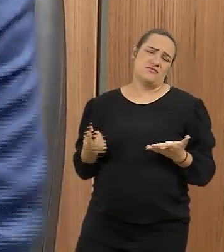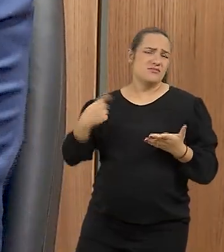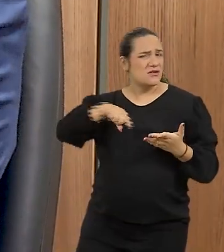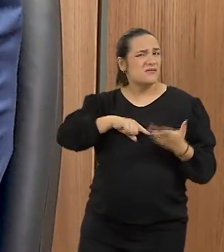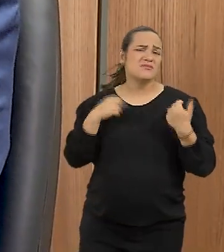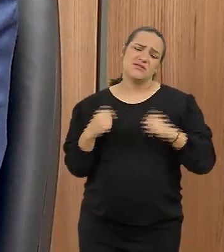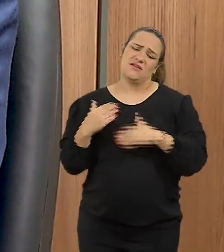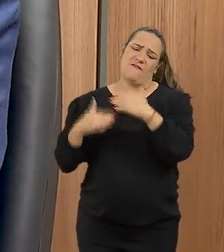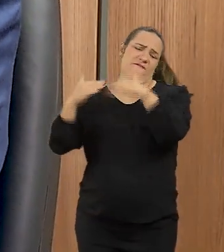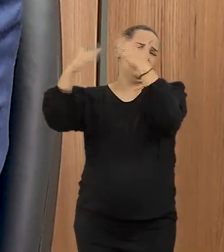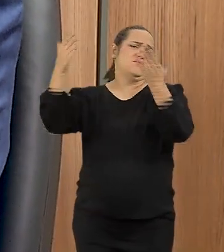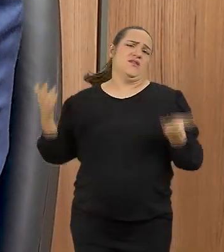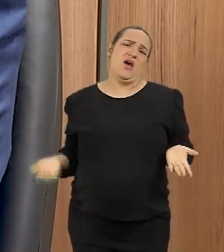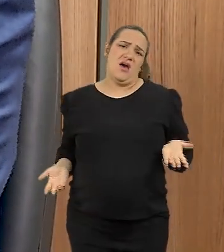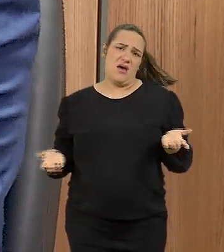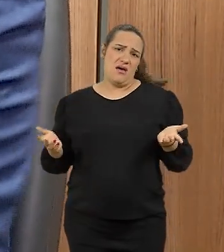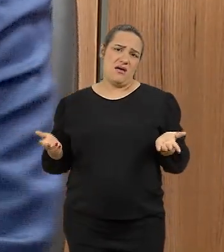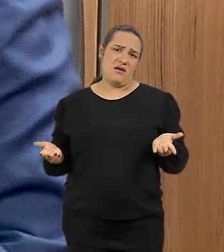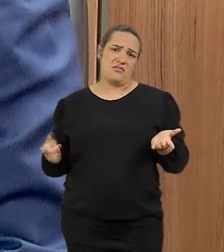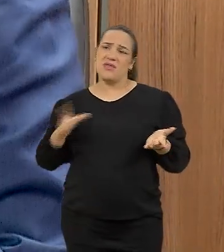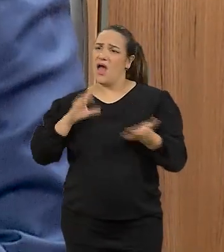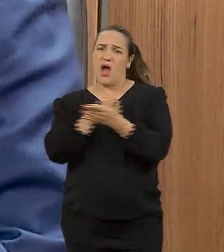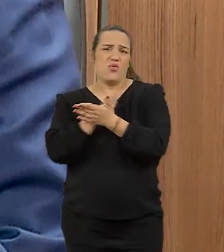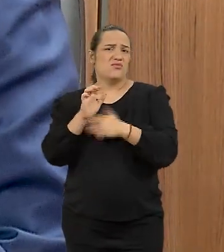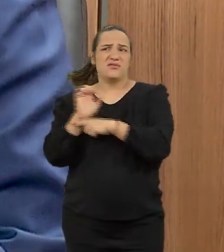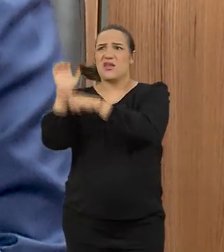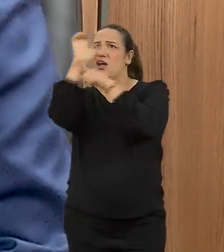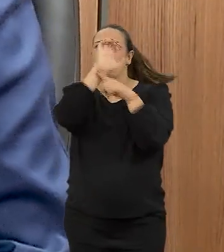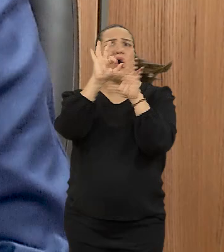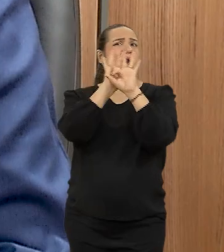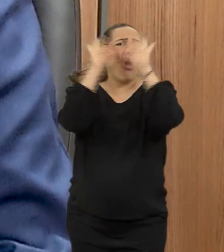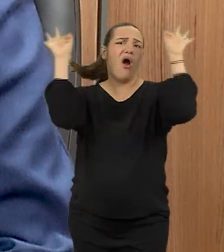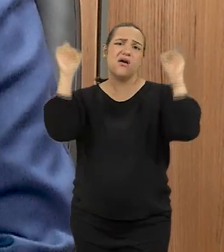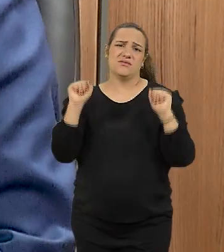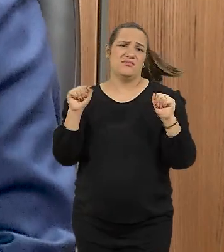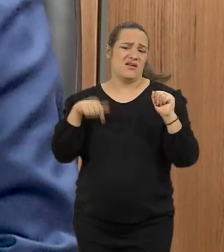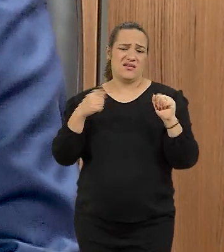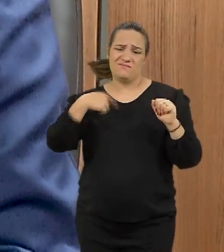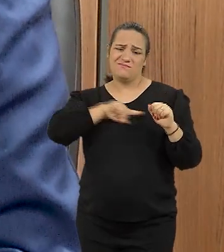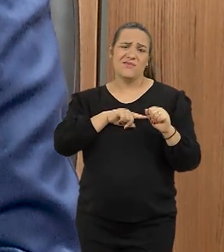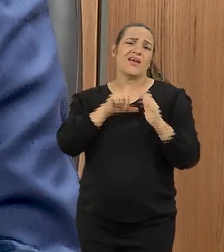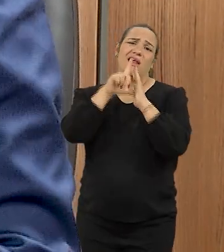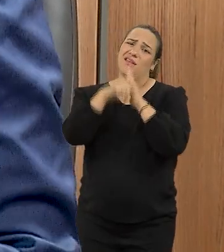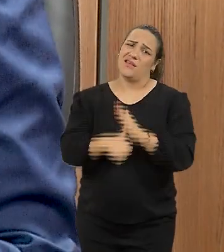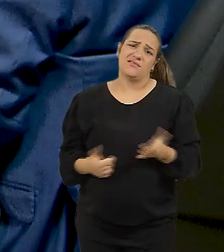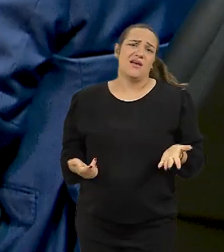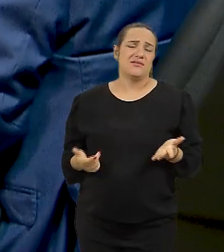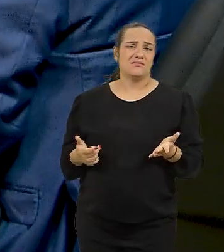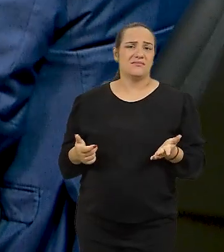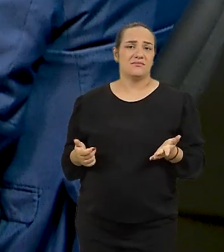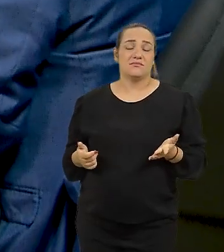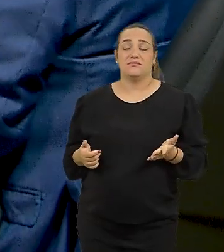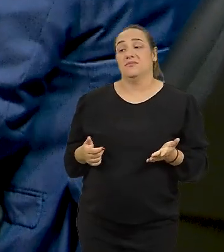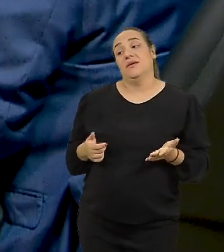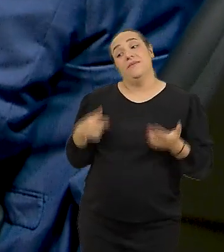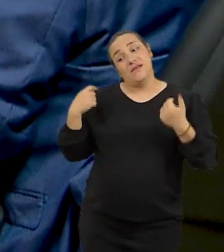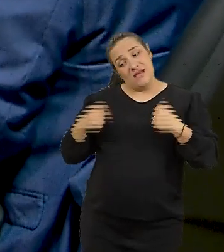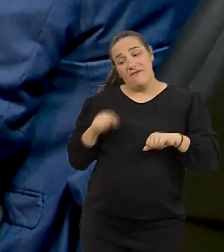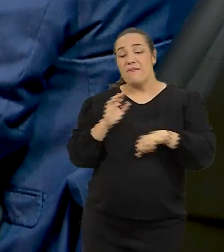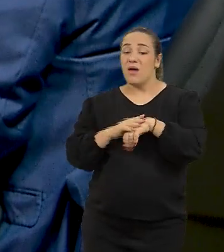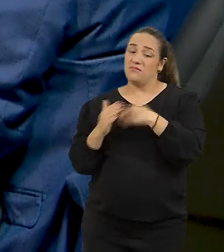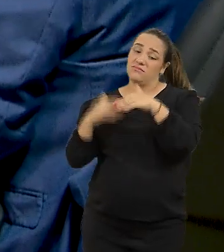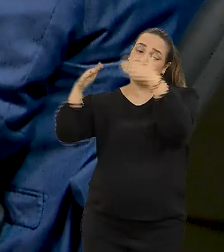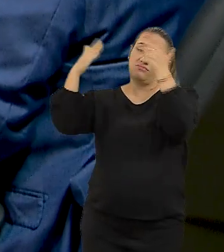Então nós temos estados que avançaram muito, como eu já disse, né? E que são exemplos de solução. E nós aqui estamos caminhando ainda, não